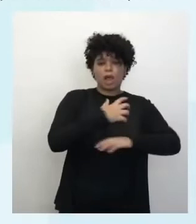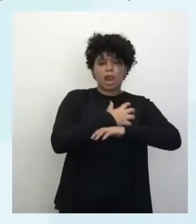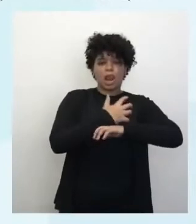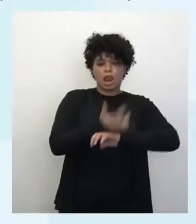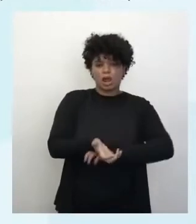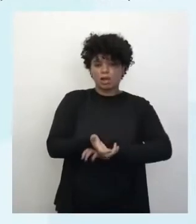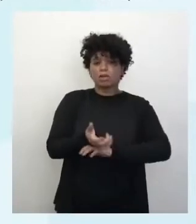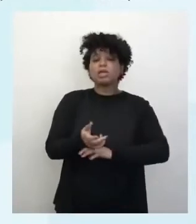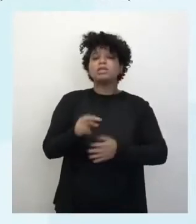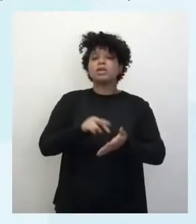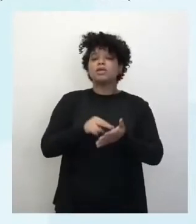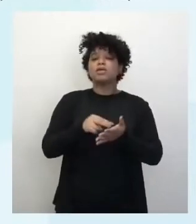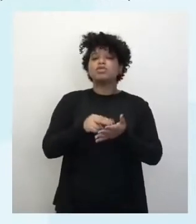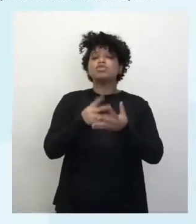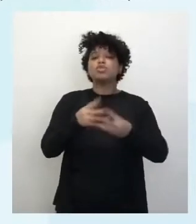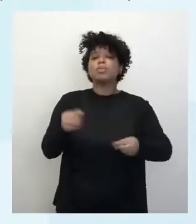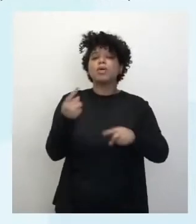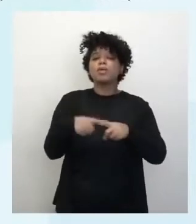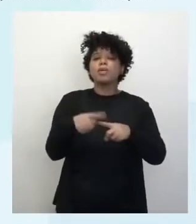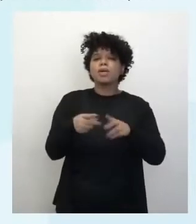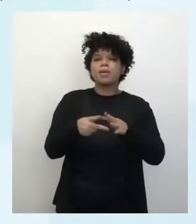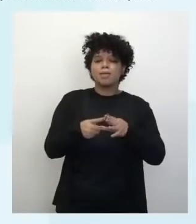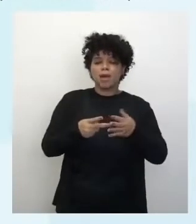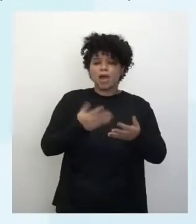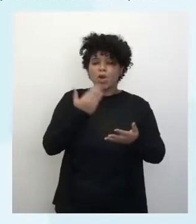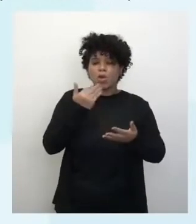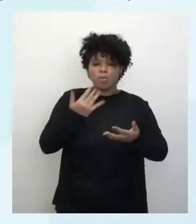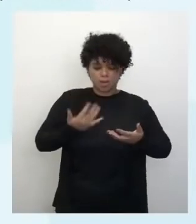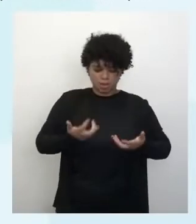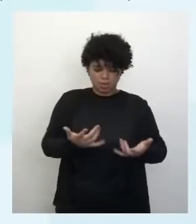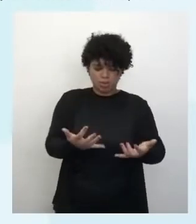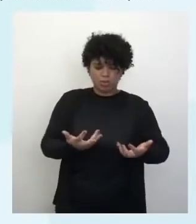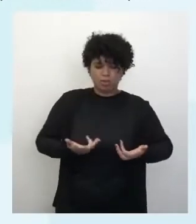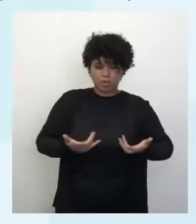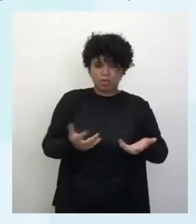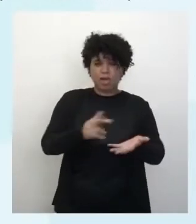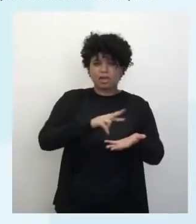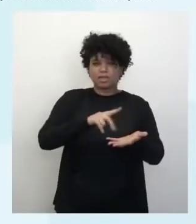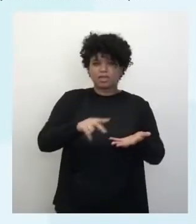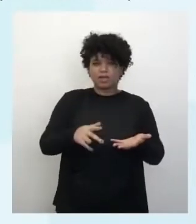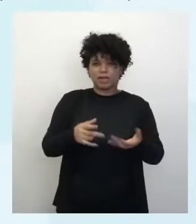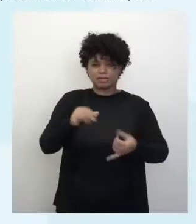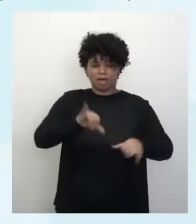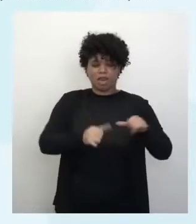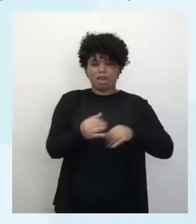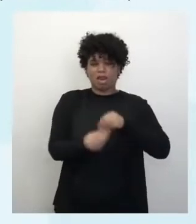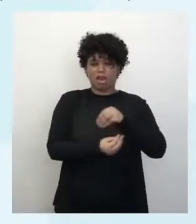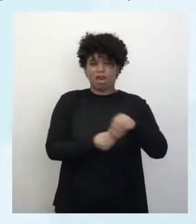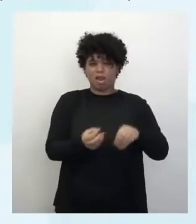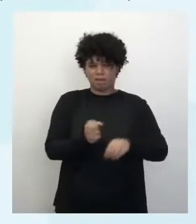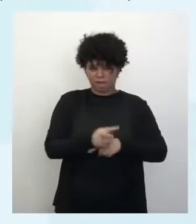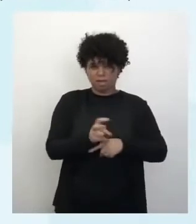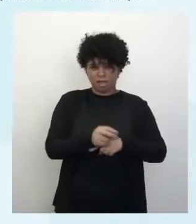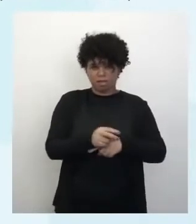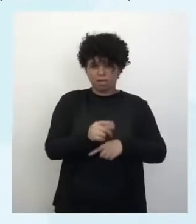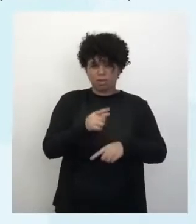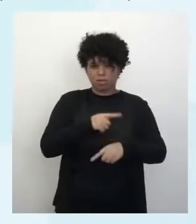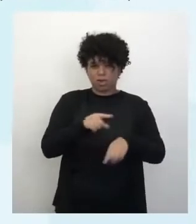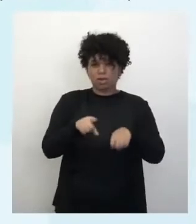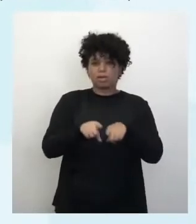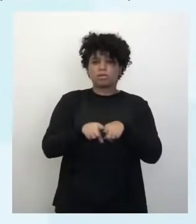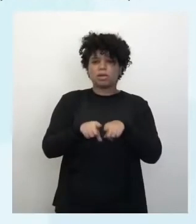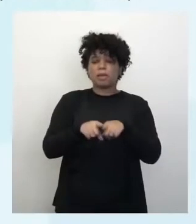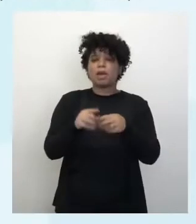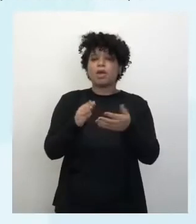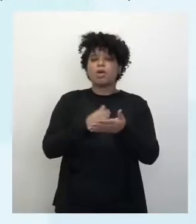alimentos transgênicos ou agrotóxicos, ao aquecimento global e até à radiação emitida pelos telefones celulares? As